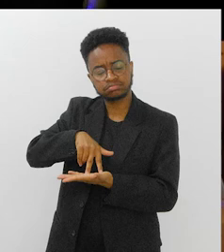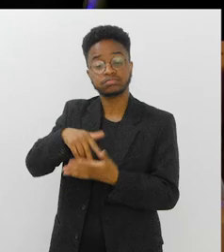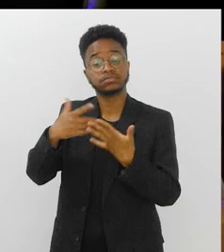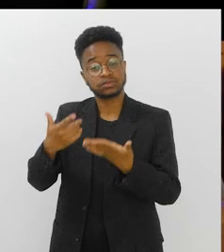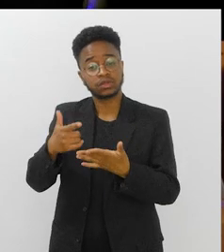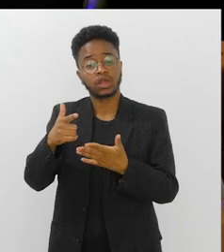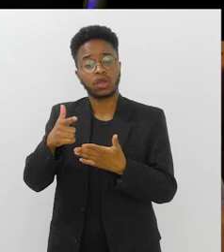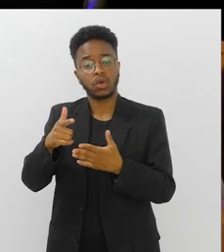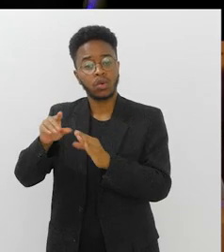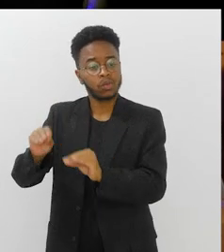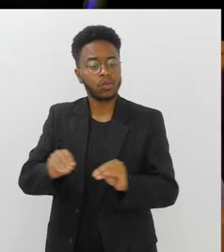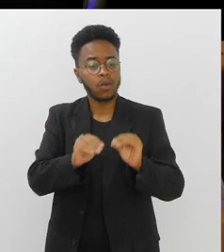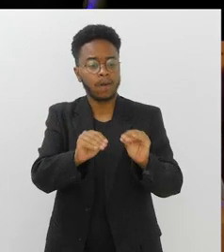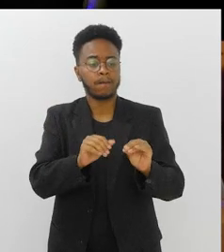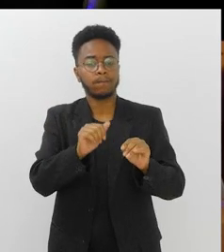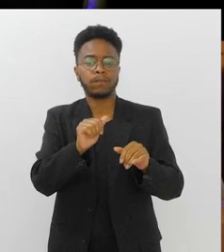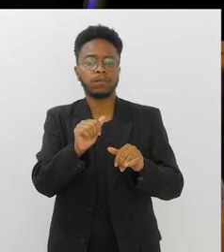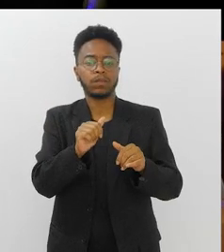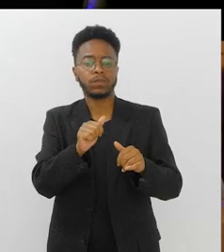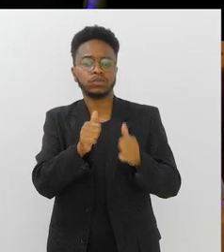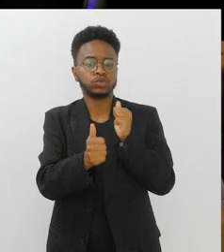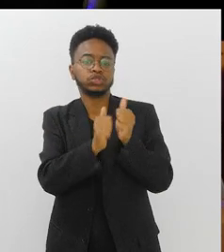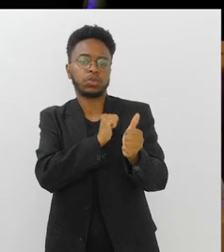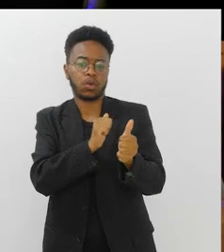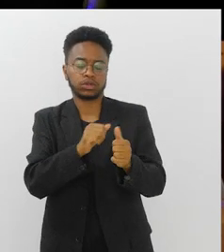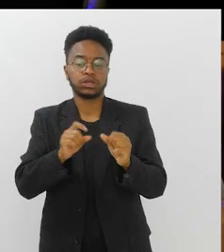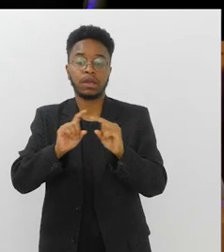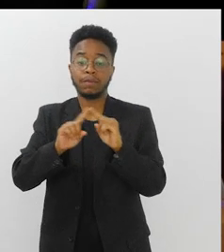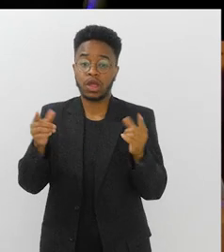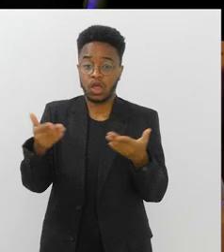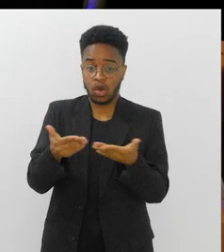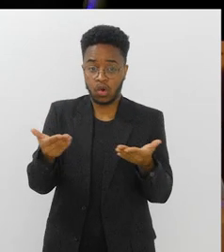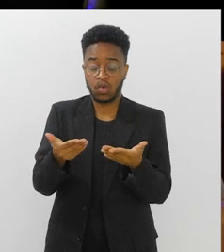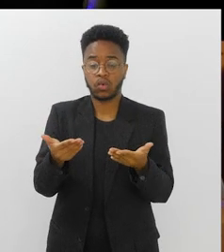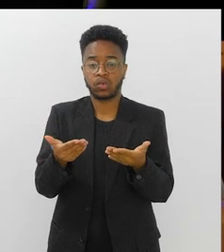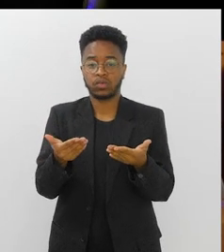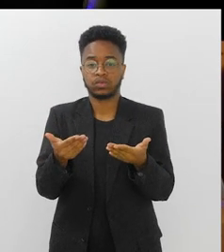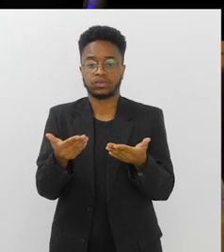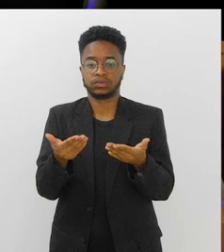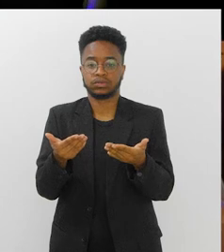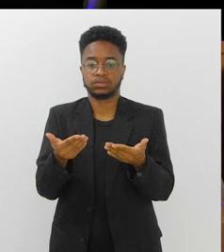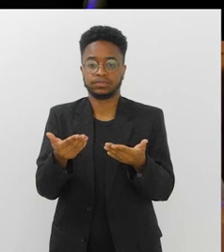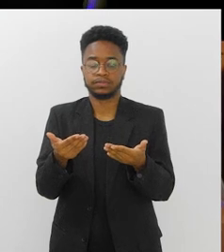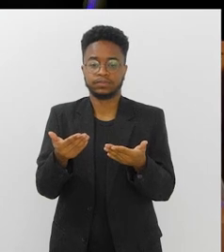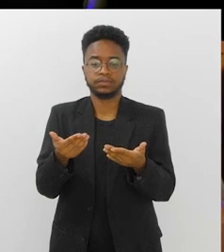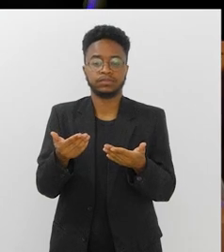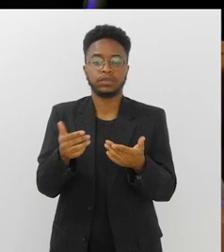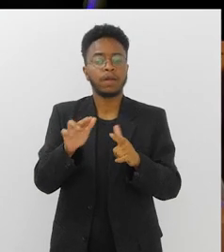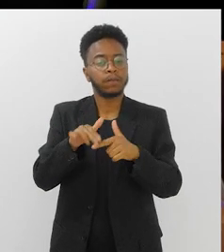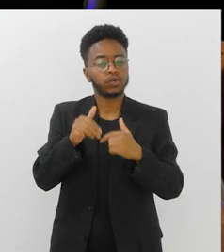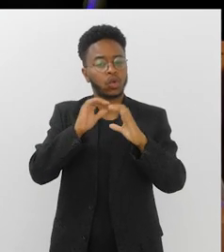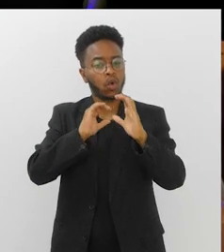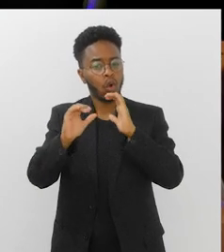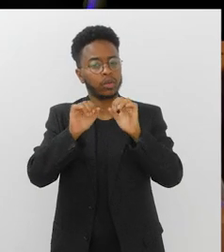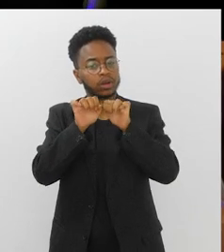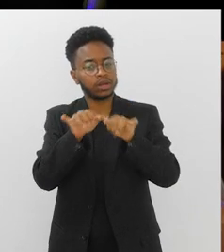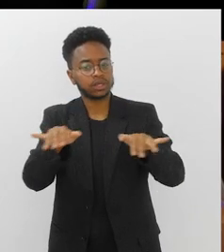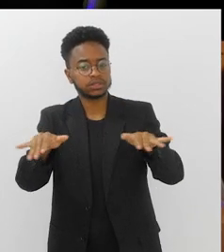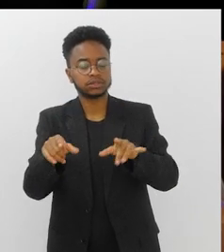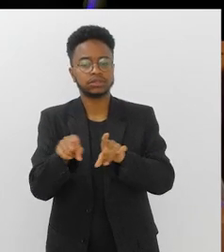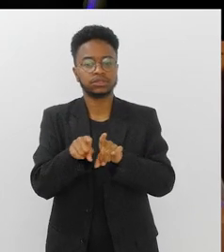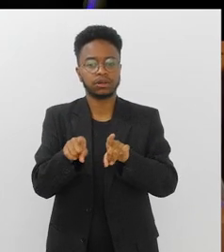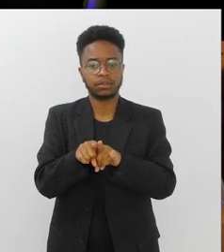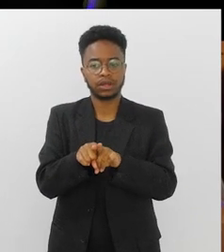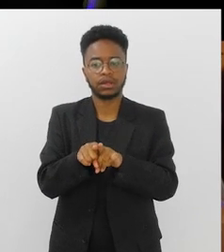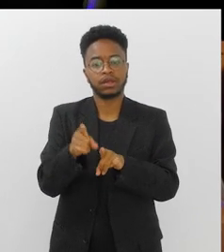tem aí você ia para alguma modalidade esportiva Hoje graças até essa questão da da né da da comunicação né